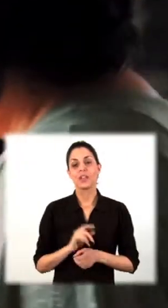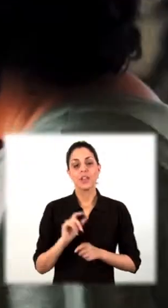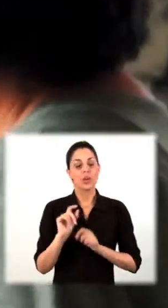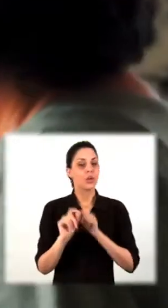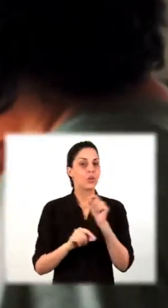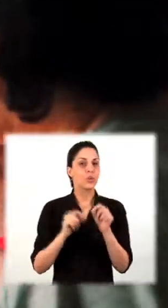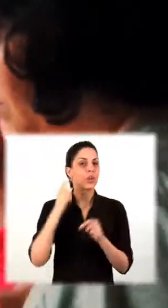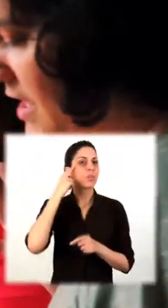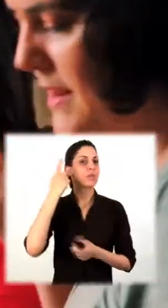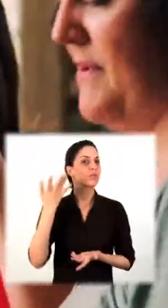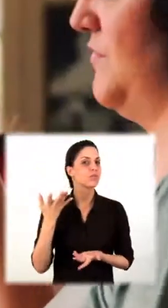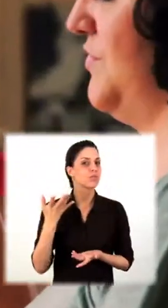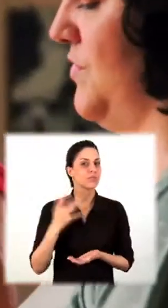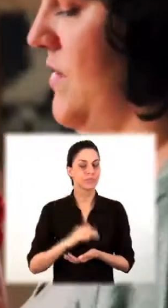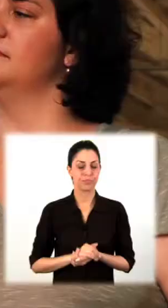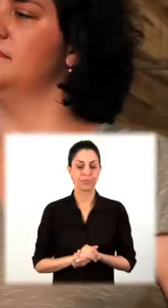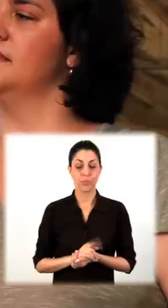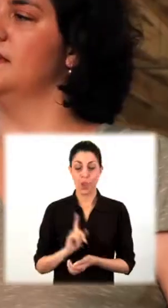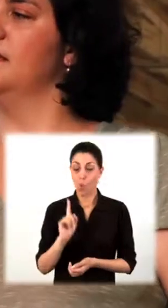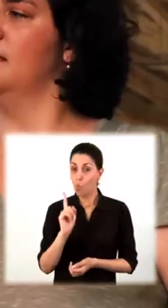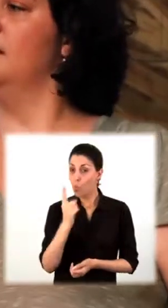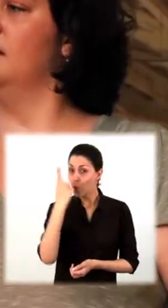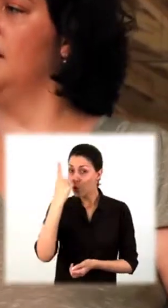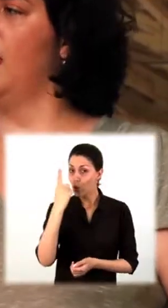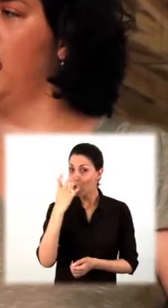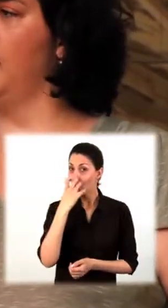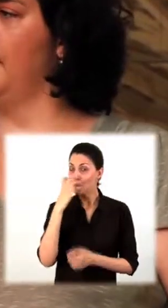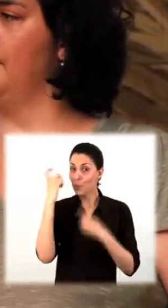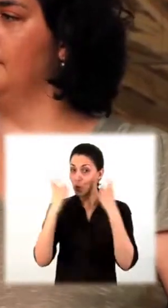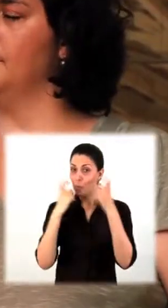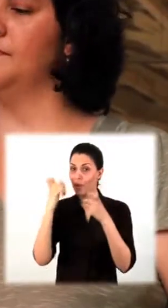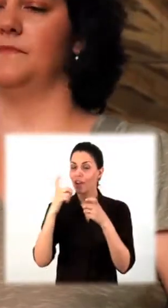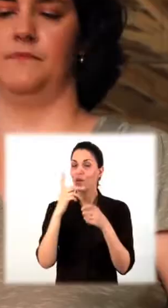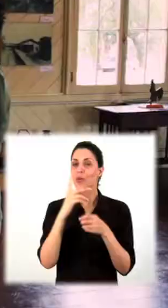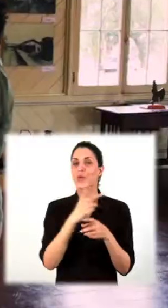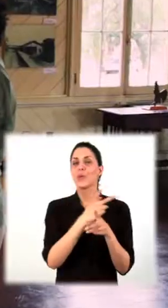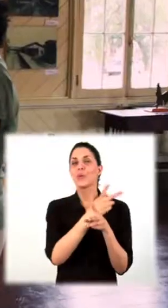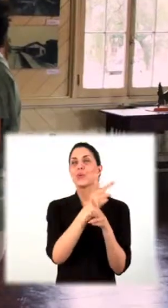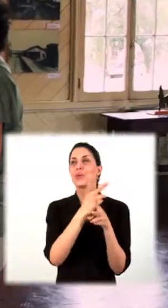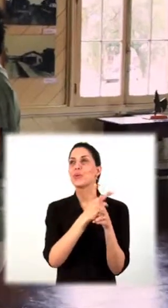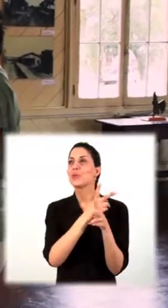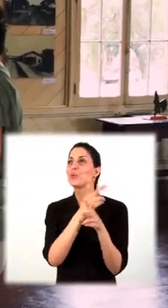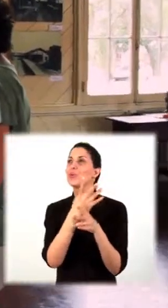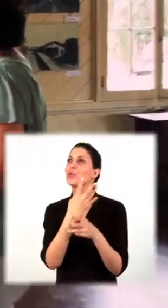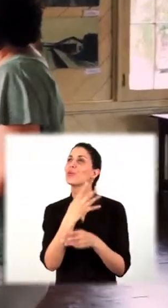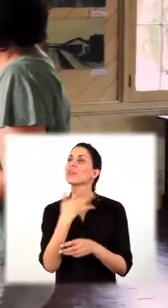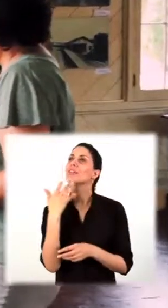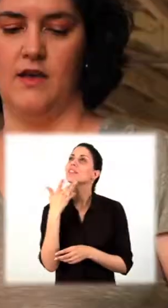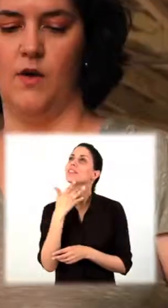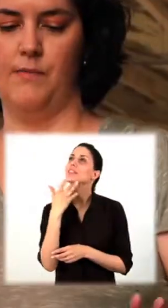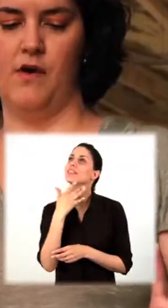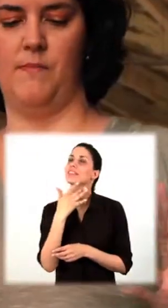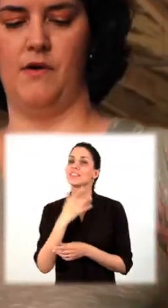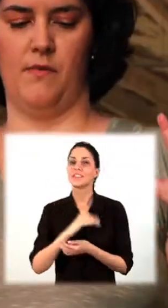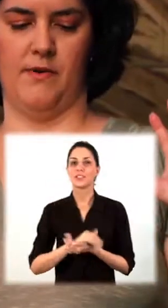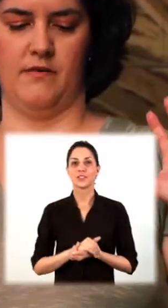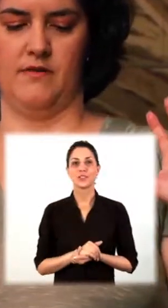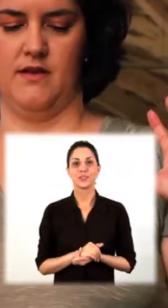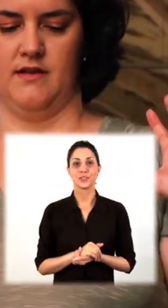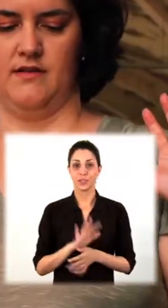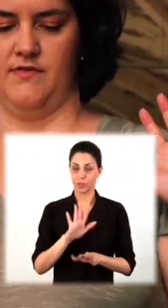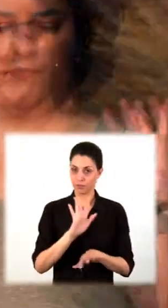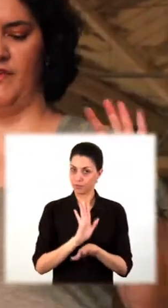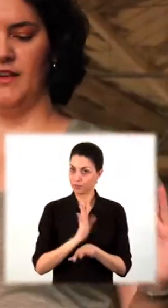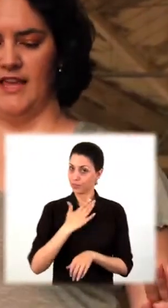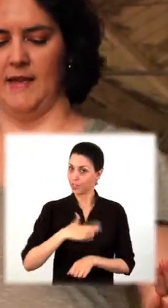E o que ele pensou? A única coisa que ele está preocupado é com o arzinho fresco que ele está recebendo e com o descanso.